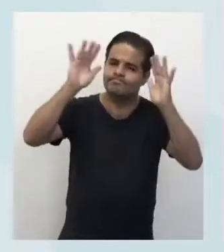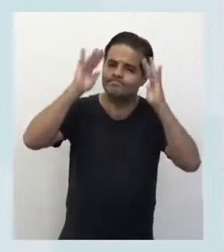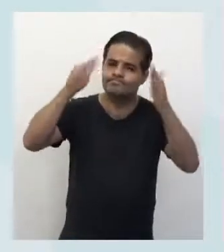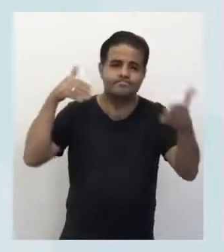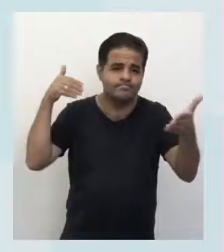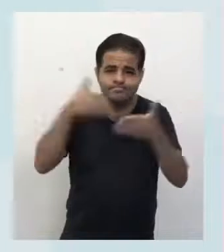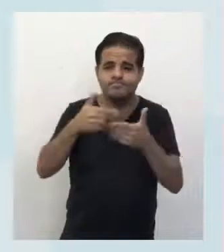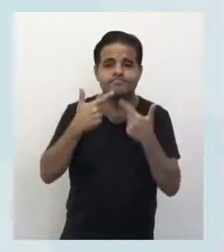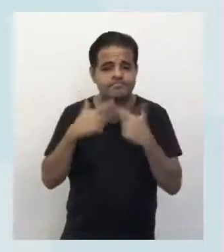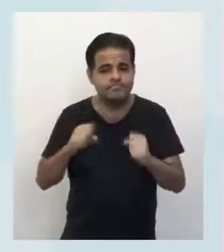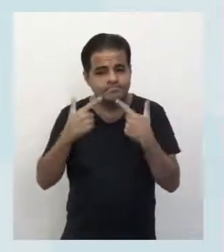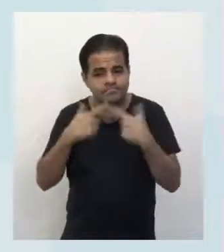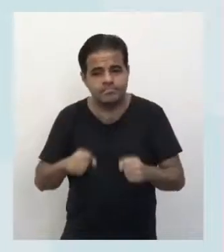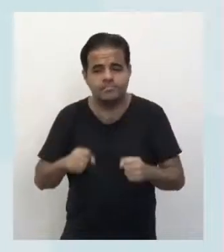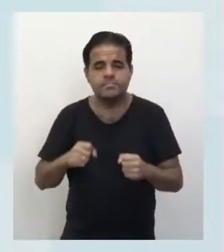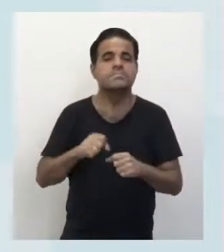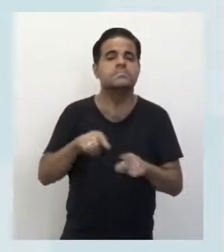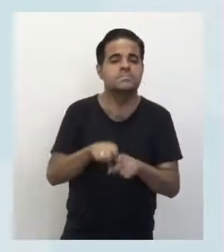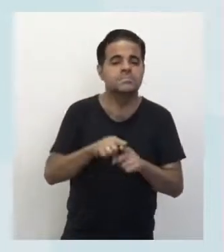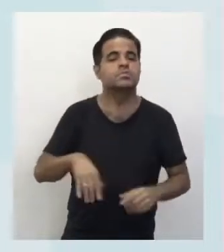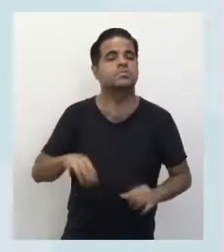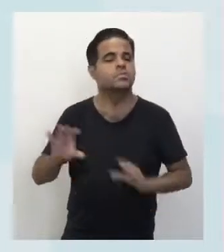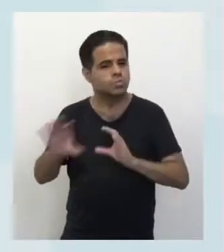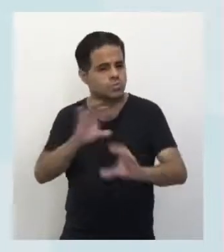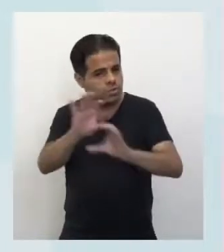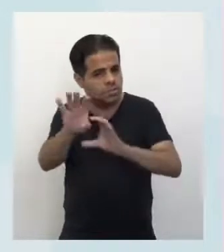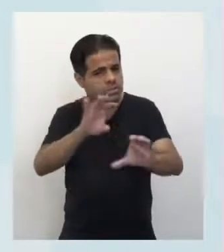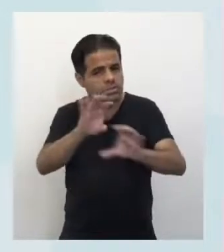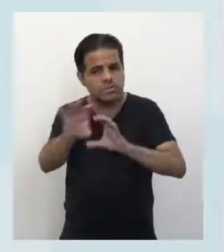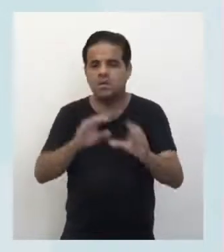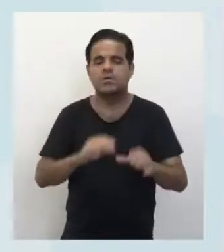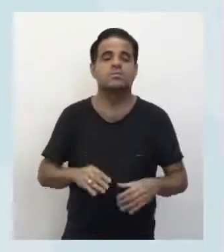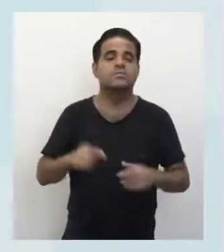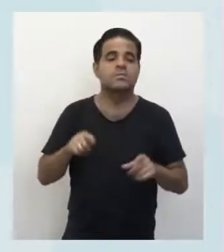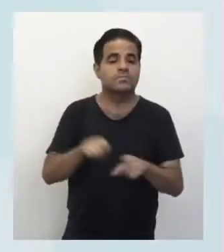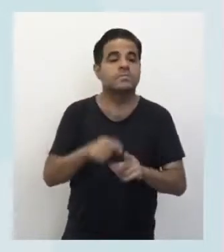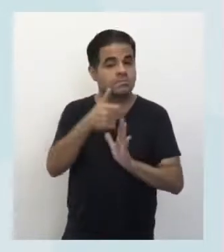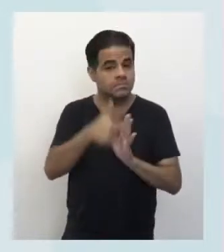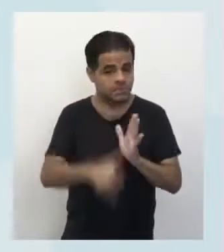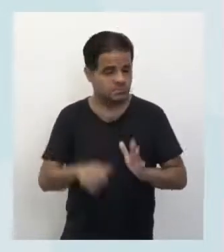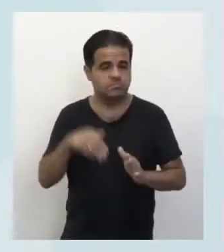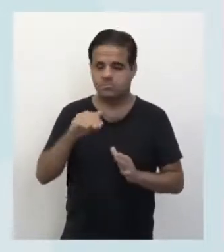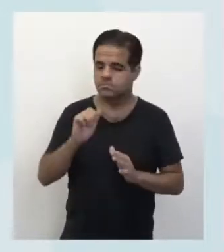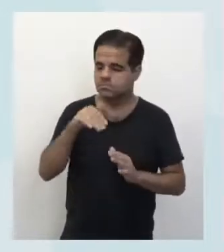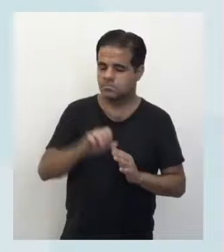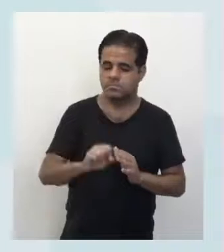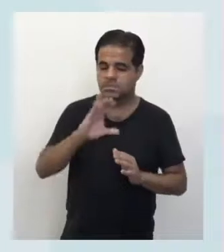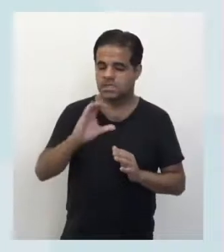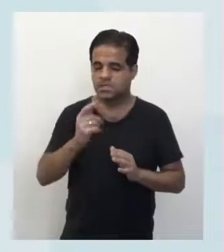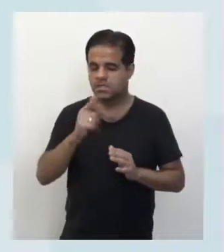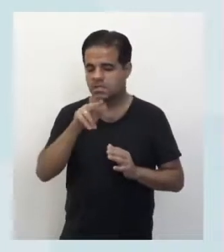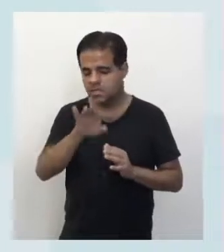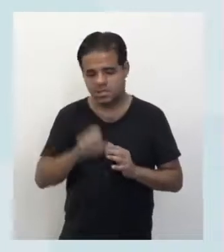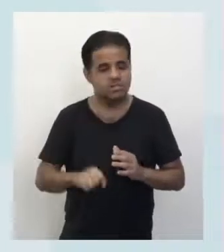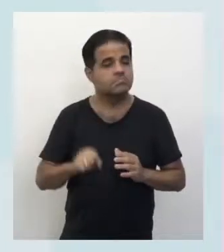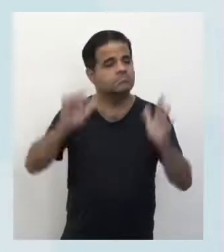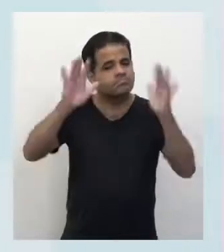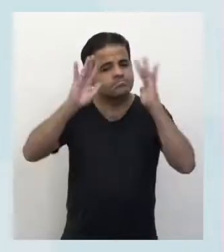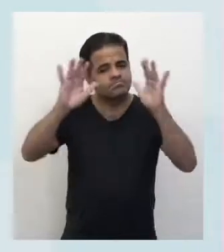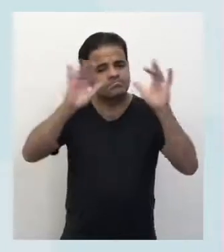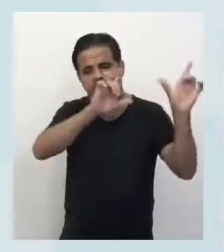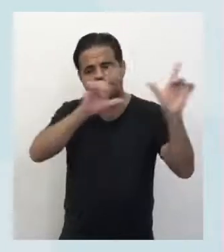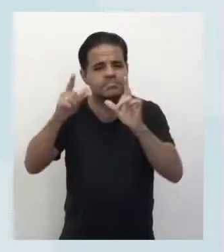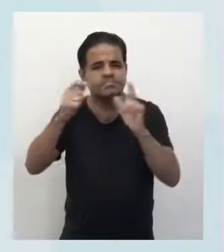das linguagens, falamos sobre a comunicação, como que ela se dá, falamos sobre os memes e charges no pensamento crítico, que é